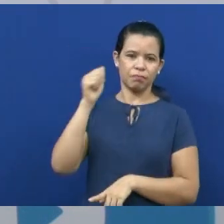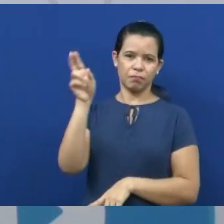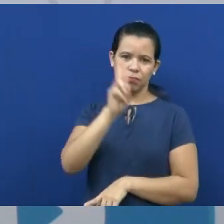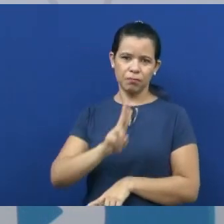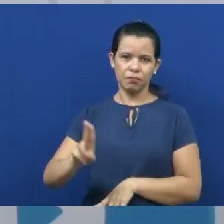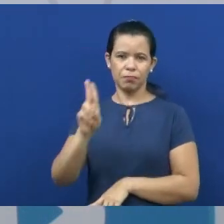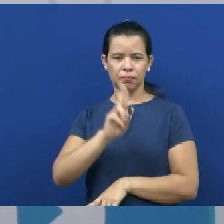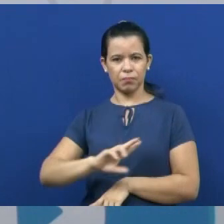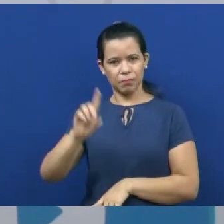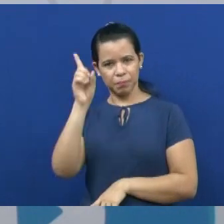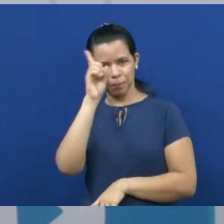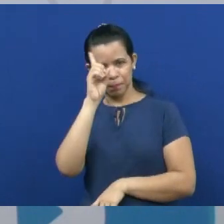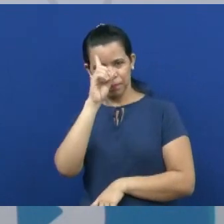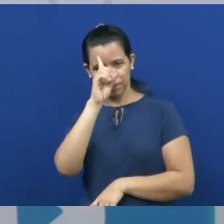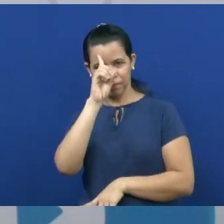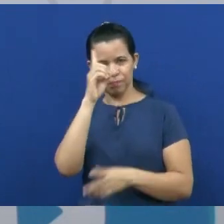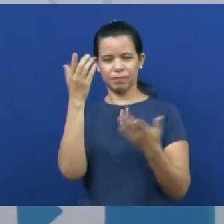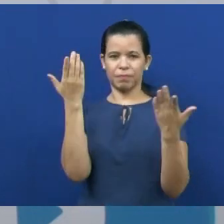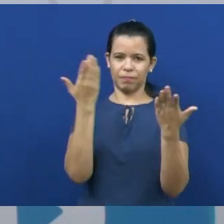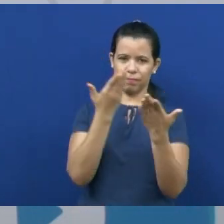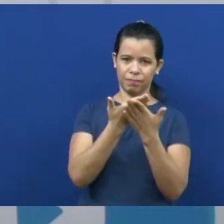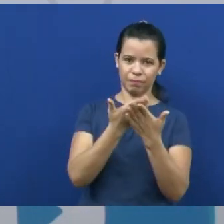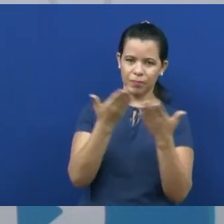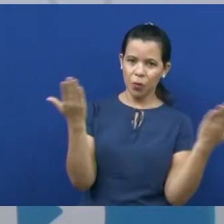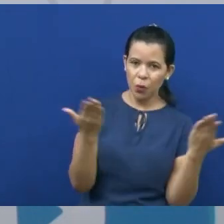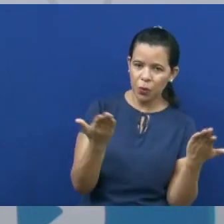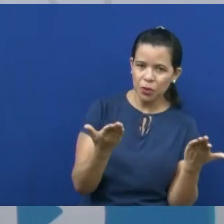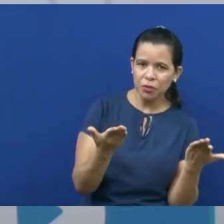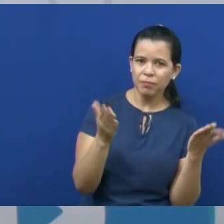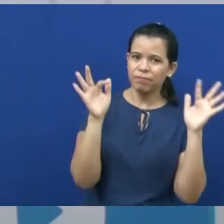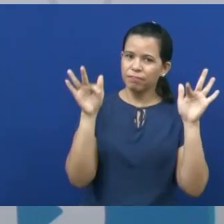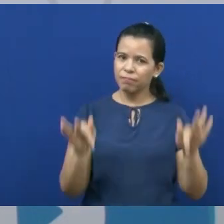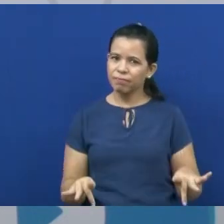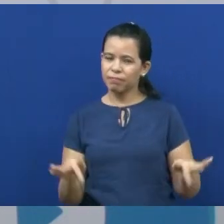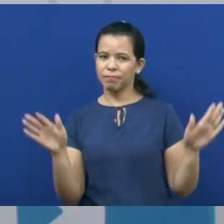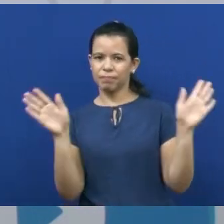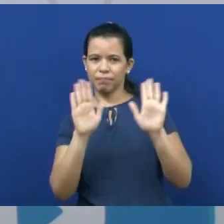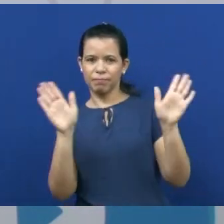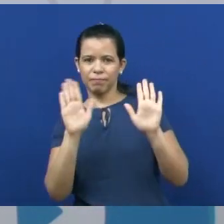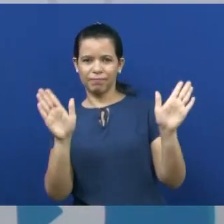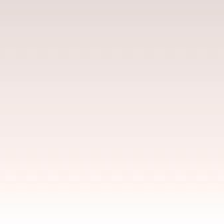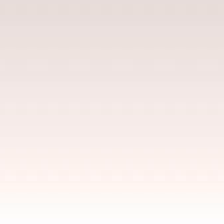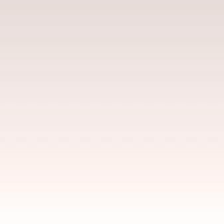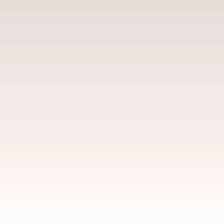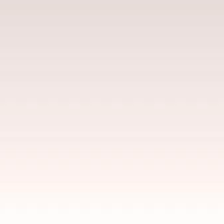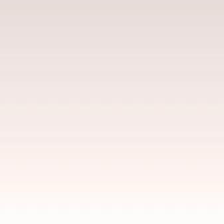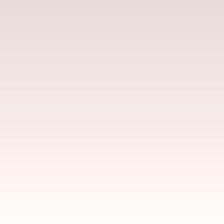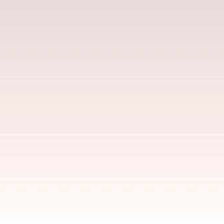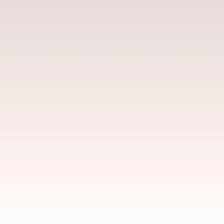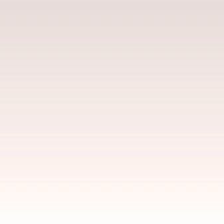dia. A aula de hoje foi essa. Até a próxima e estudem!